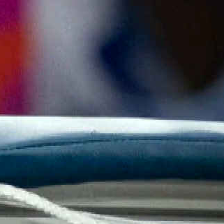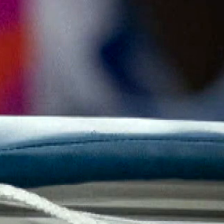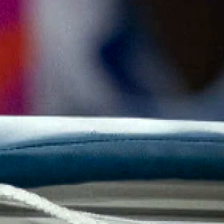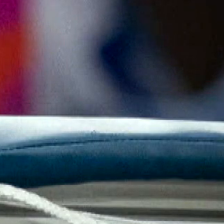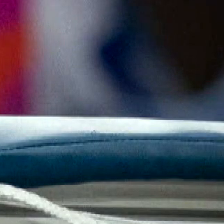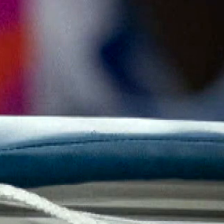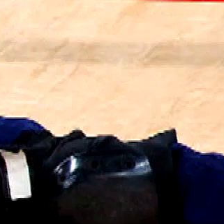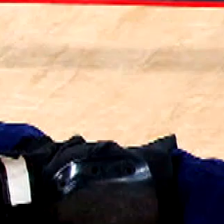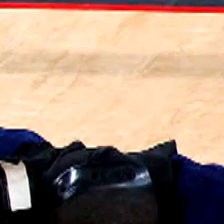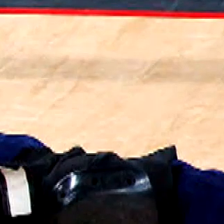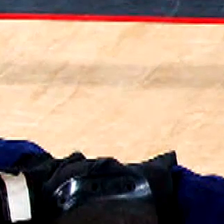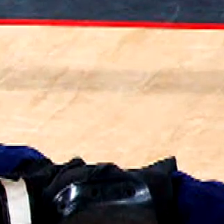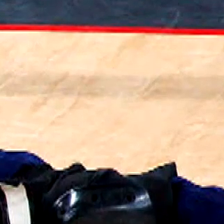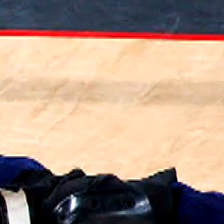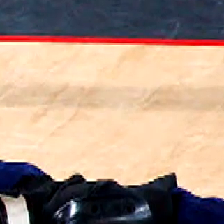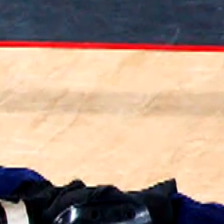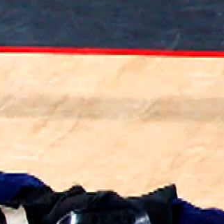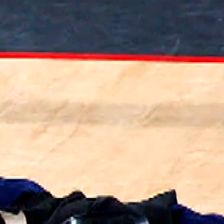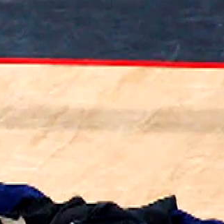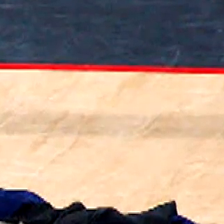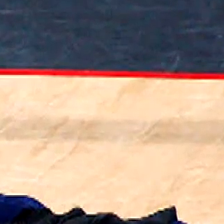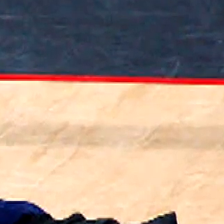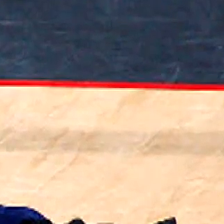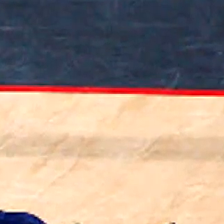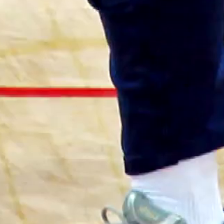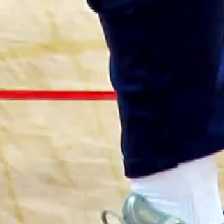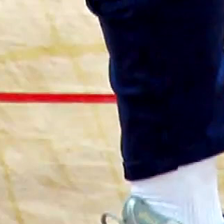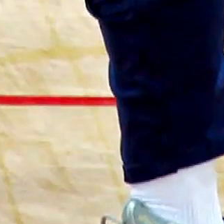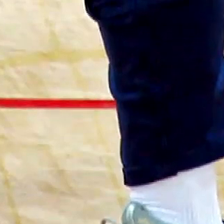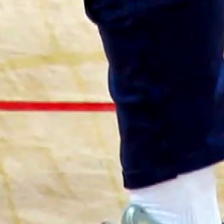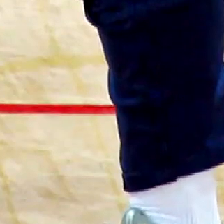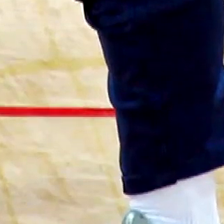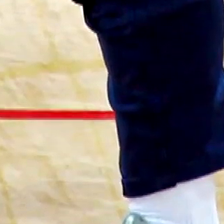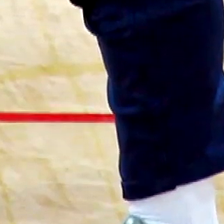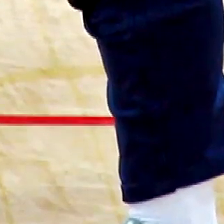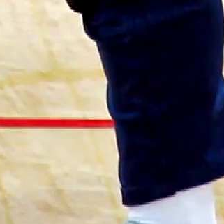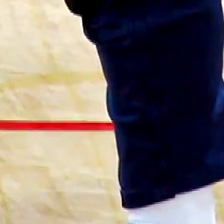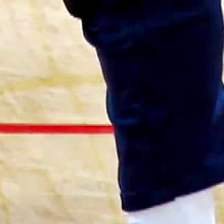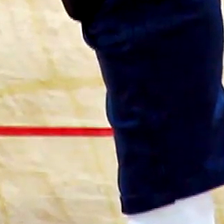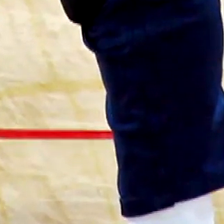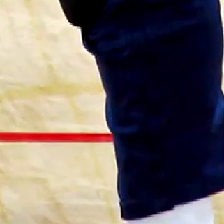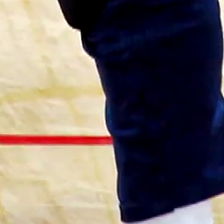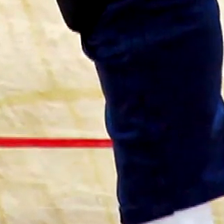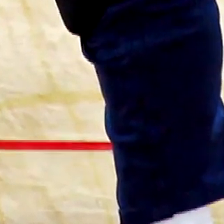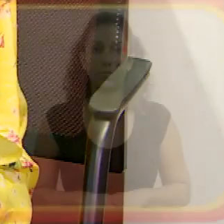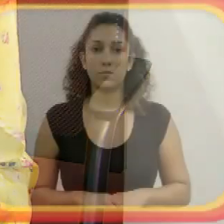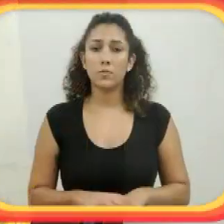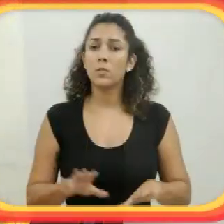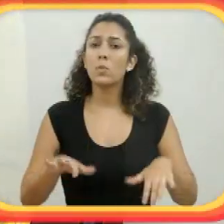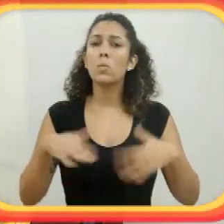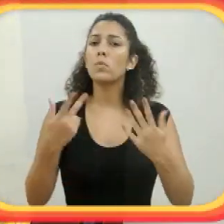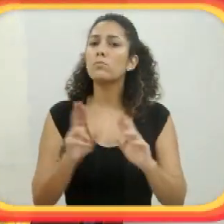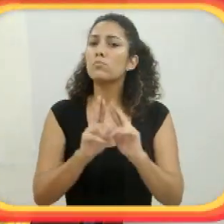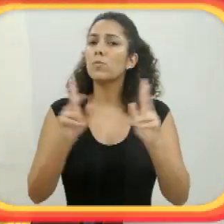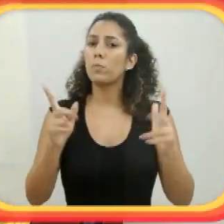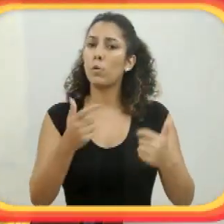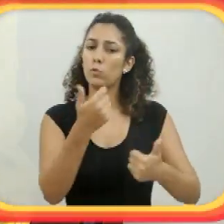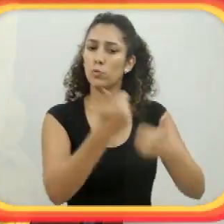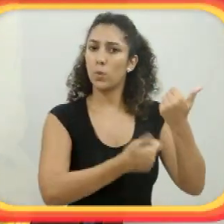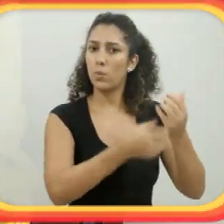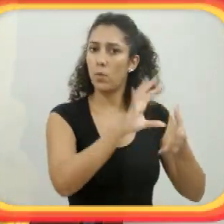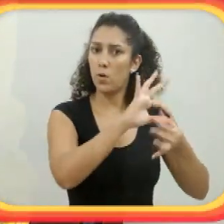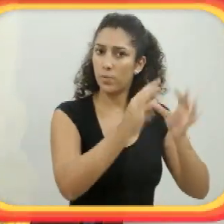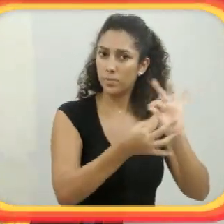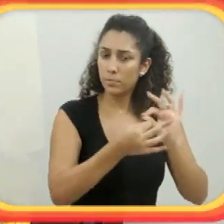sobre a trave. Em outra jogadora no chão. Bola em frente ao gol. Atrás, outra jogadora. Em frente ao gol, jogadora com a bola na mão direita. Qual é a diferença entre